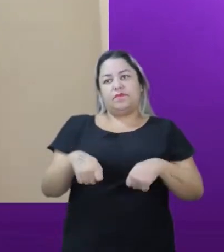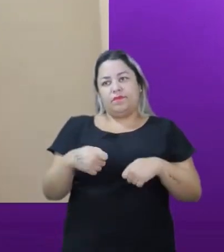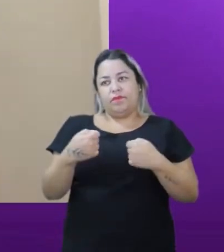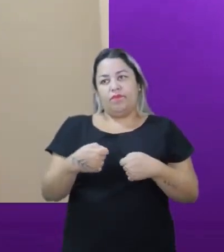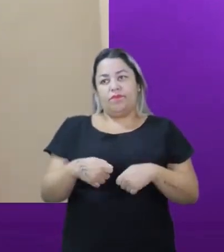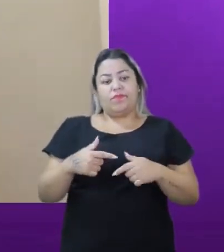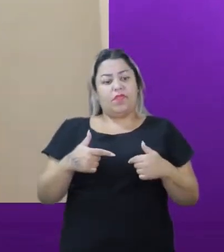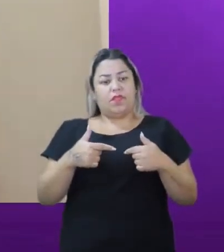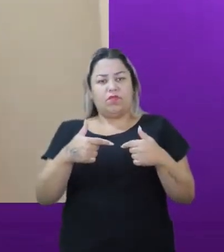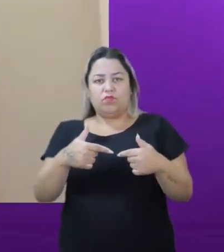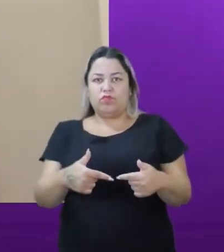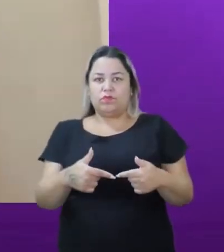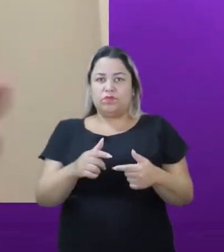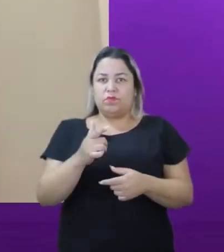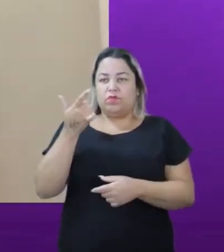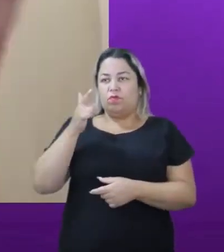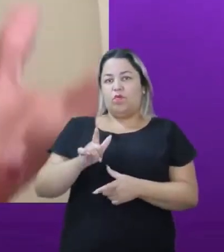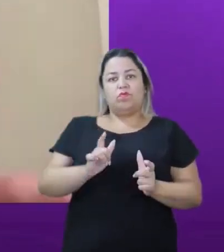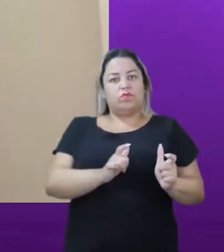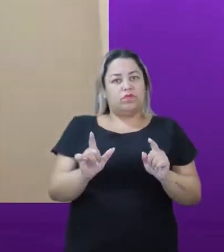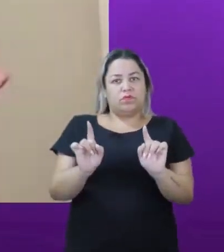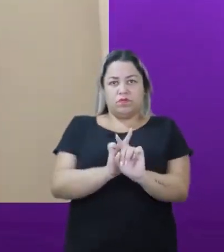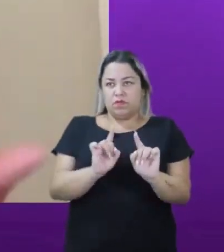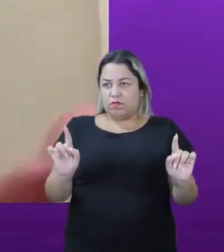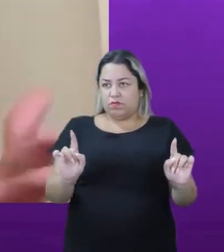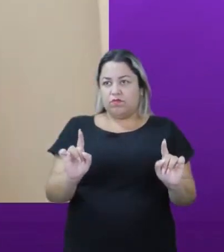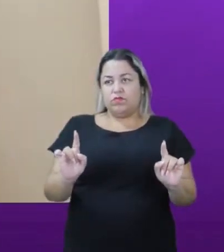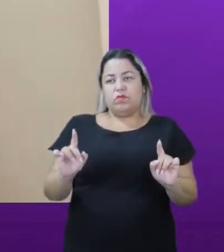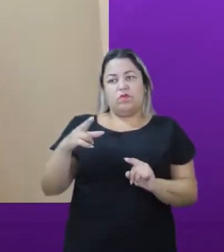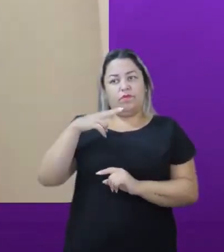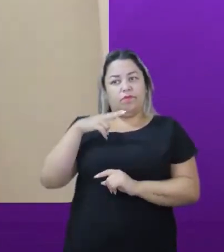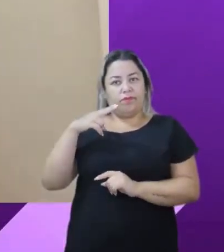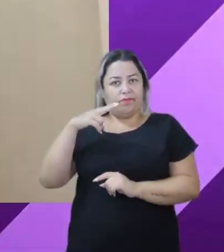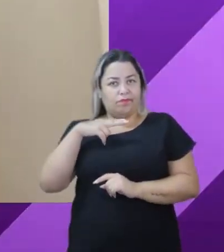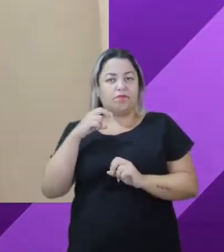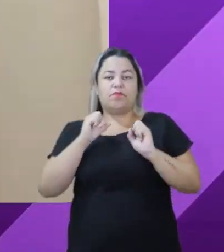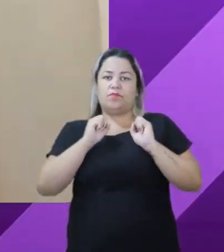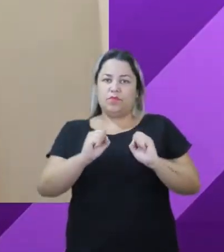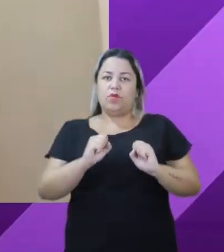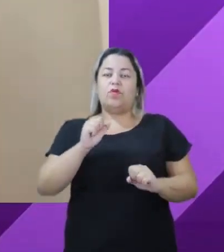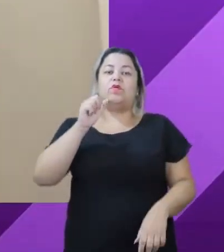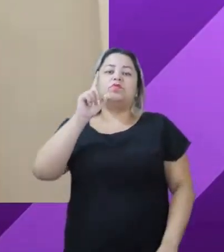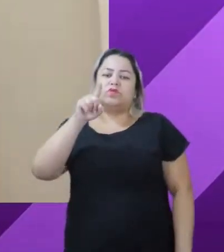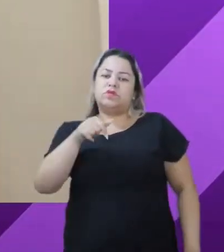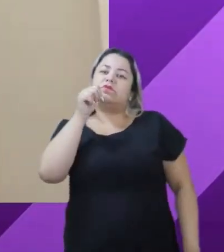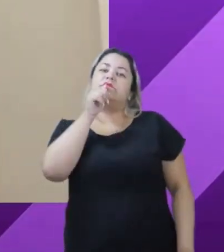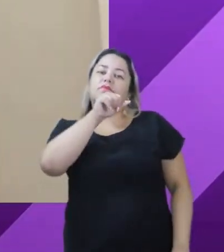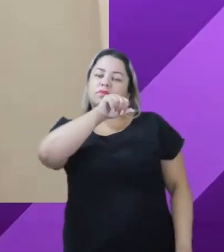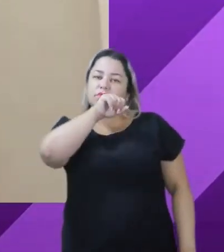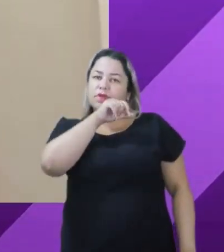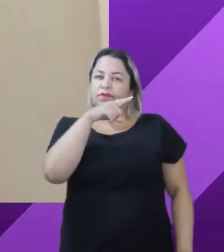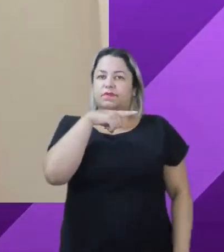devem lutar por um outro espaço que não seja só esse do campo privado, né, que a gente pode também ser mãe, né, enfim, ter